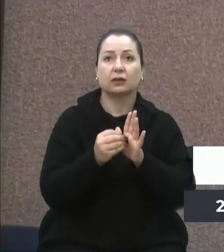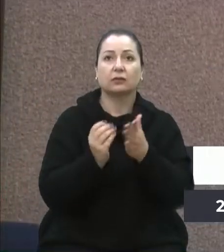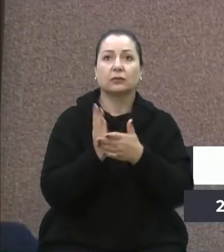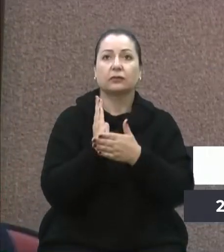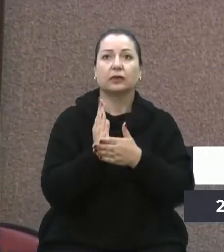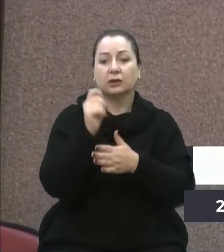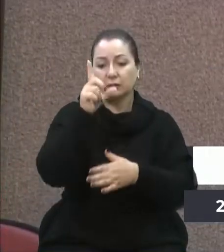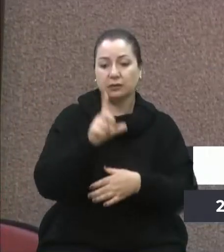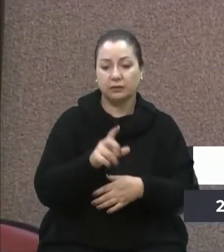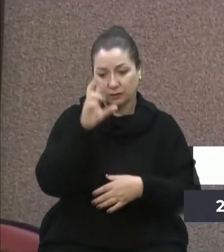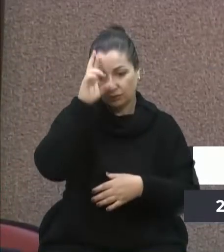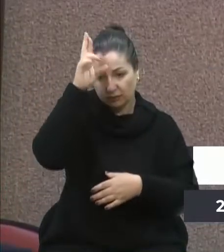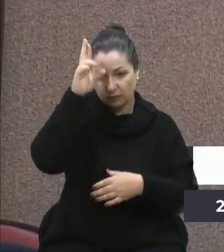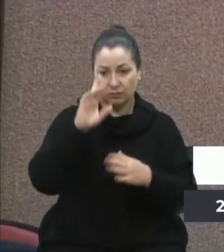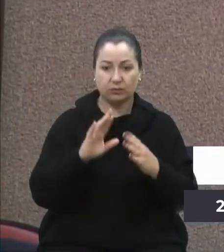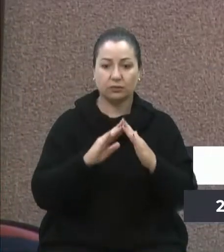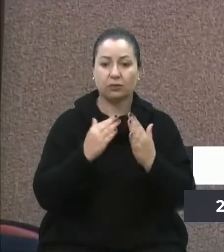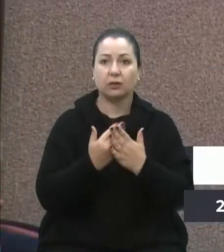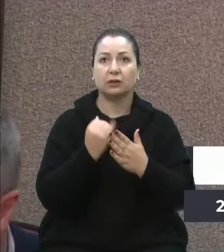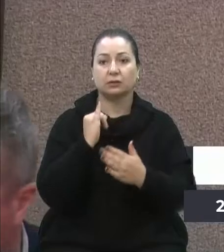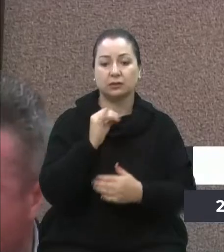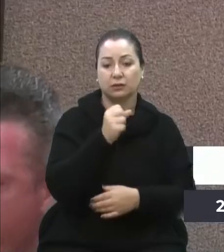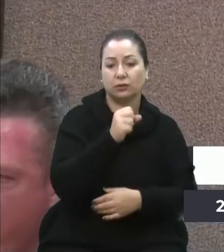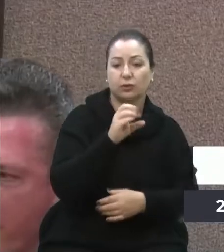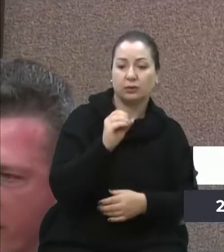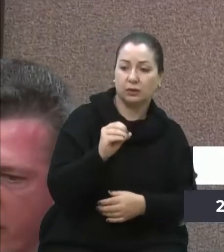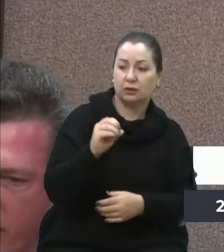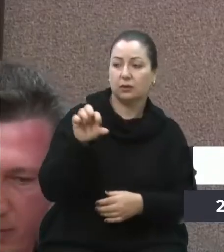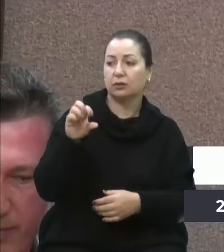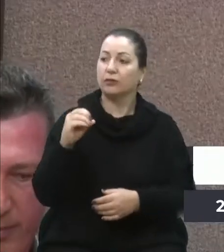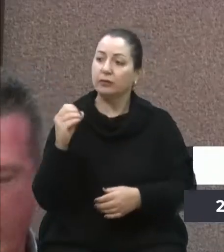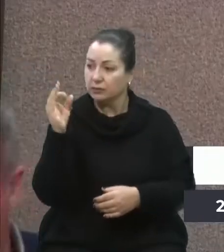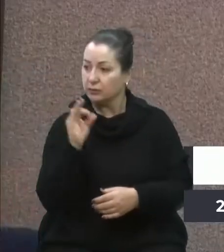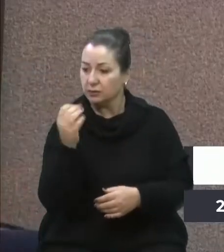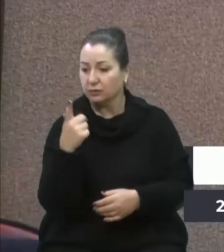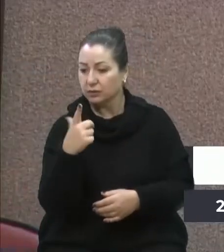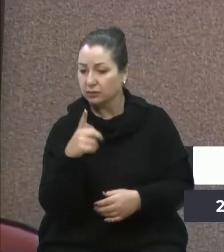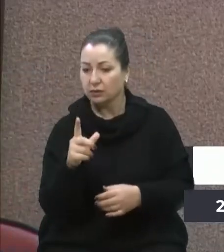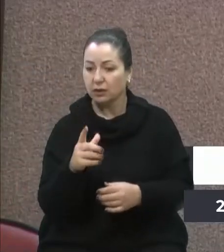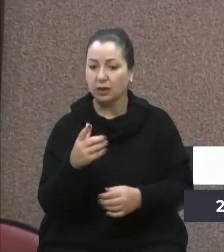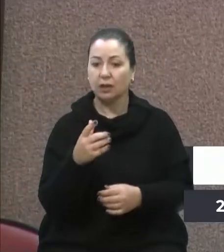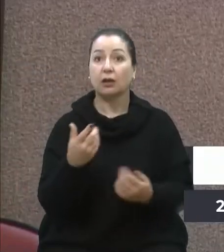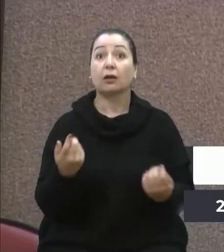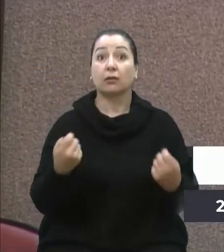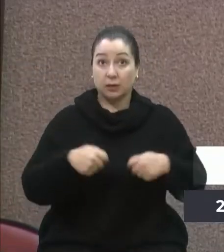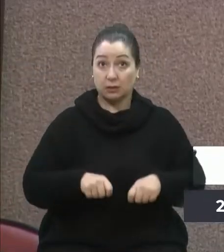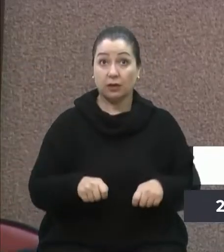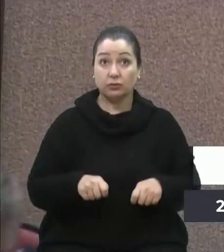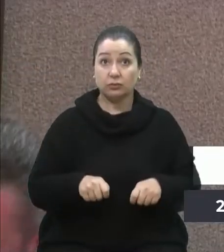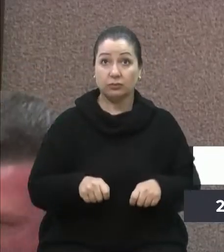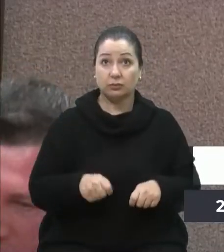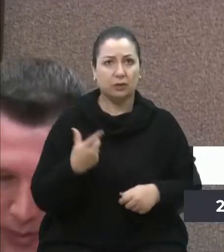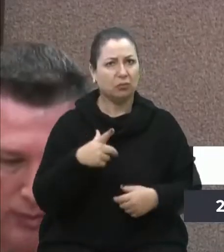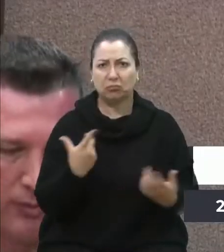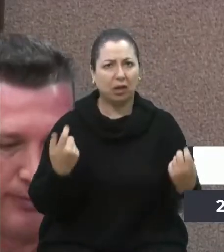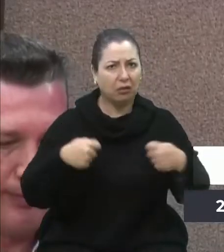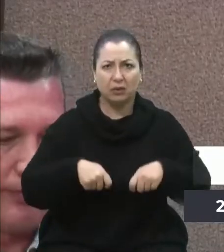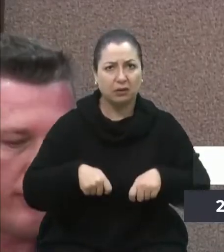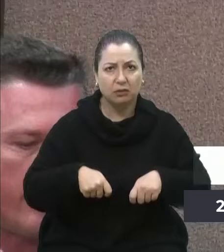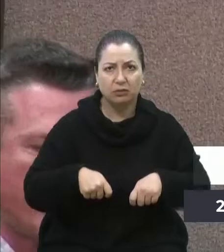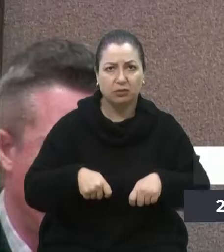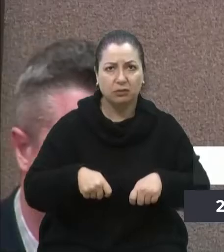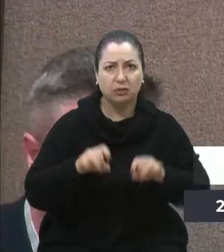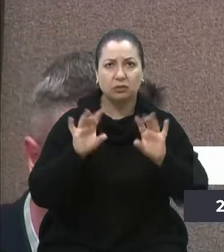ser diretor de escola? Poxa, será que entre 80% e 90% não tem capacidade, então? Não tem capacidade, é só